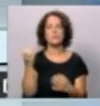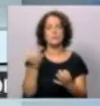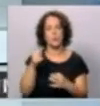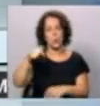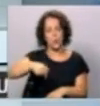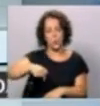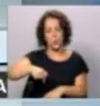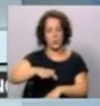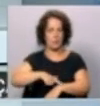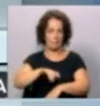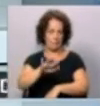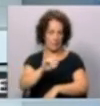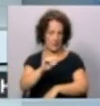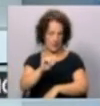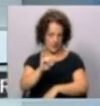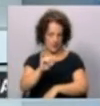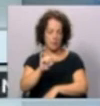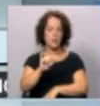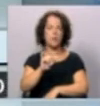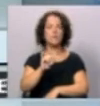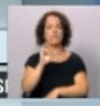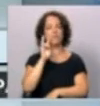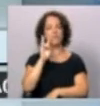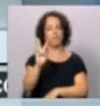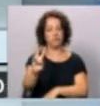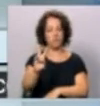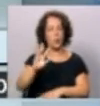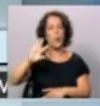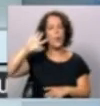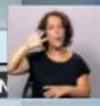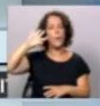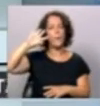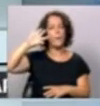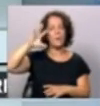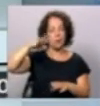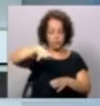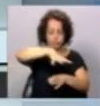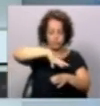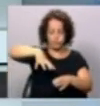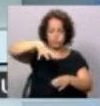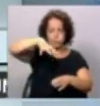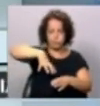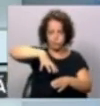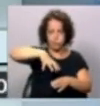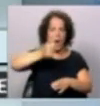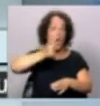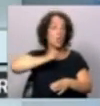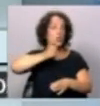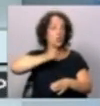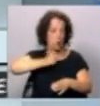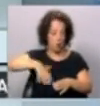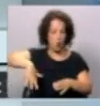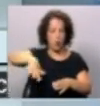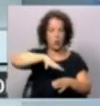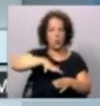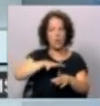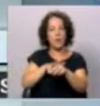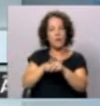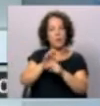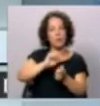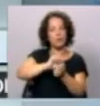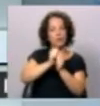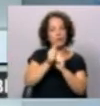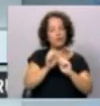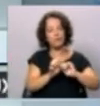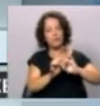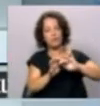hoje às 12 horas, podemos ver de facto o anticiclone a sul dos Açores, ele estende a sua influência em direção ao Golfo da Biscaia,